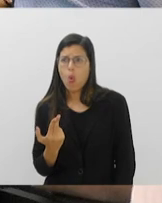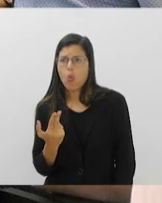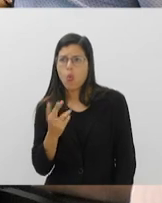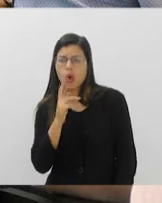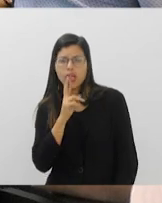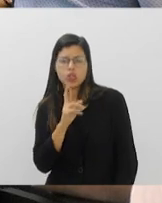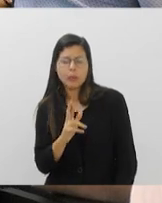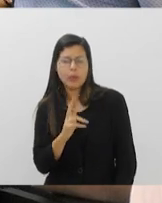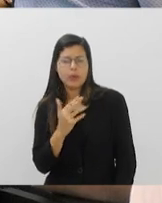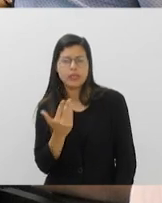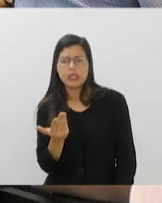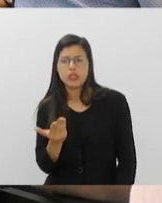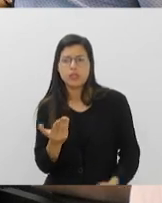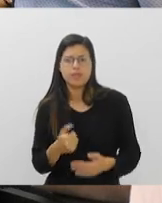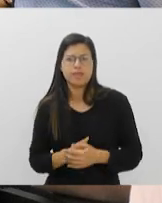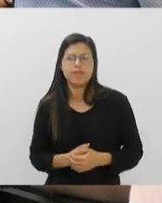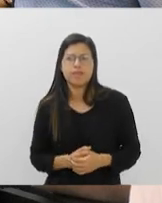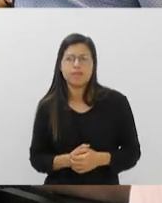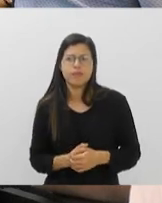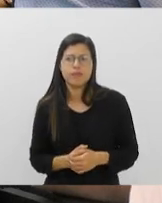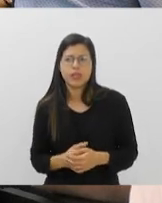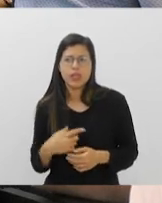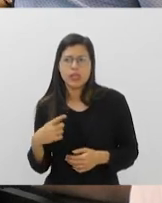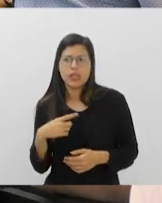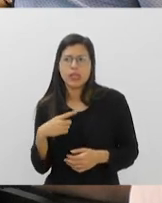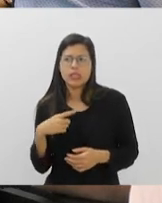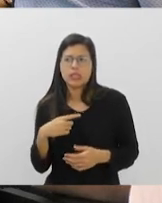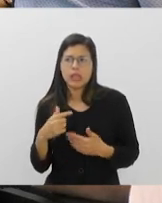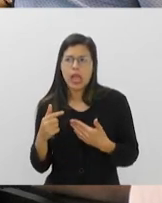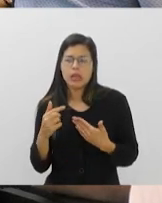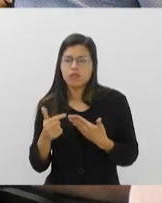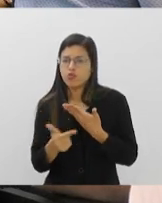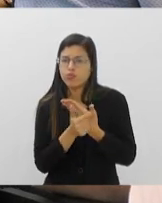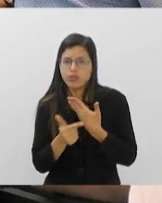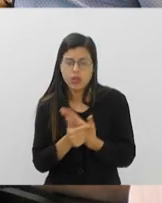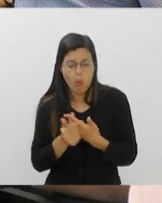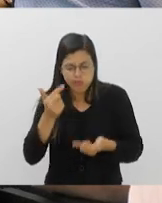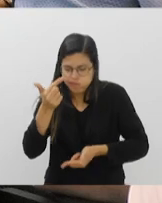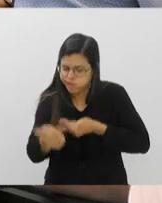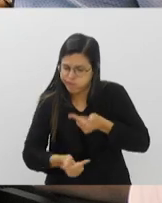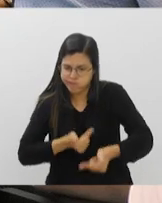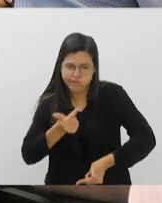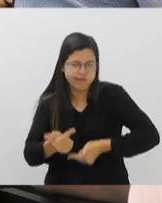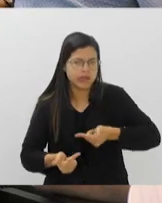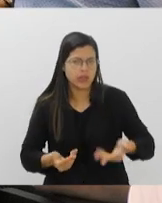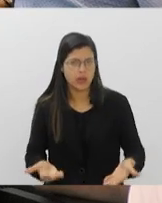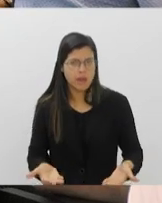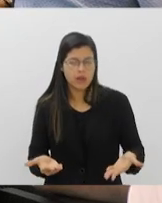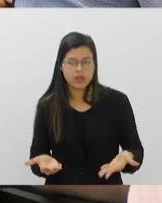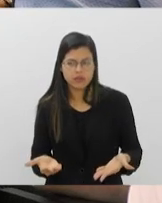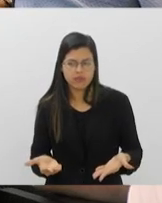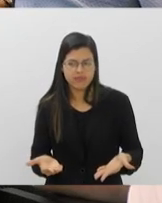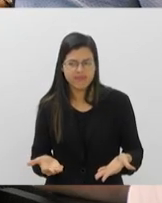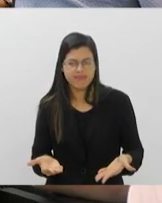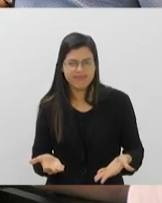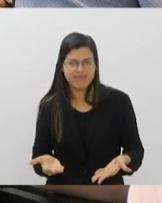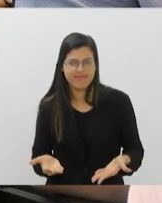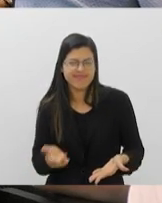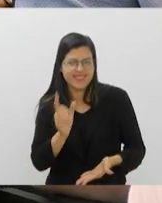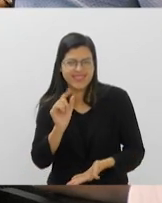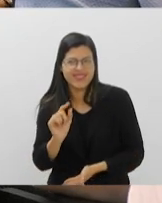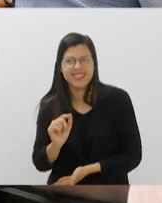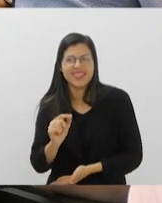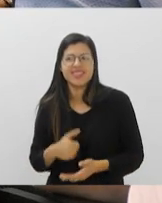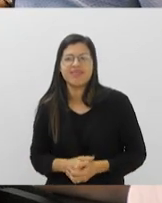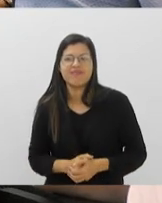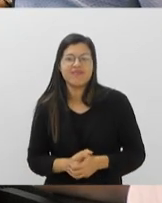está com com muita atribuição sobrecarregado então o seguinte